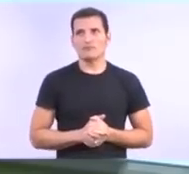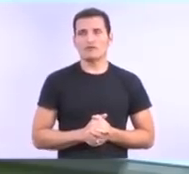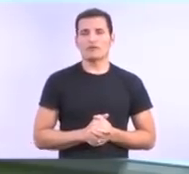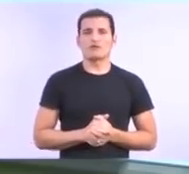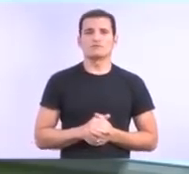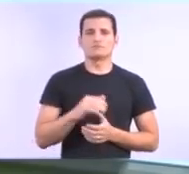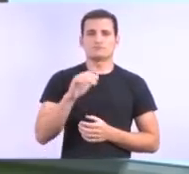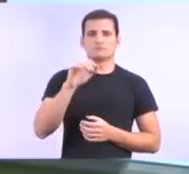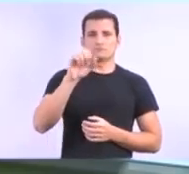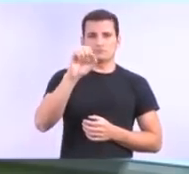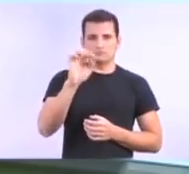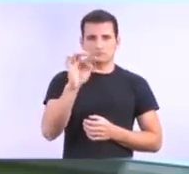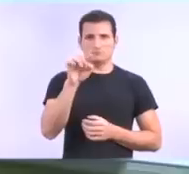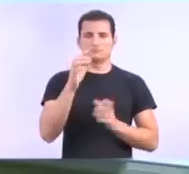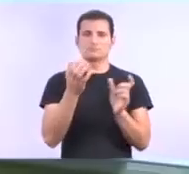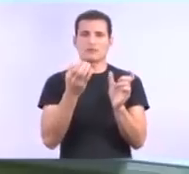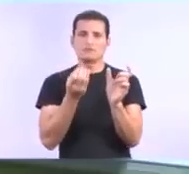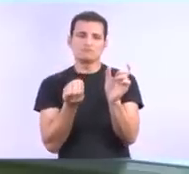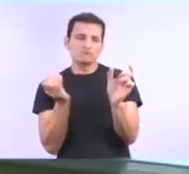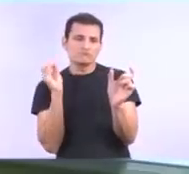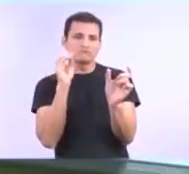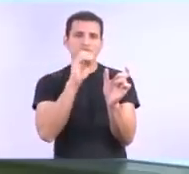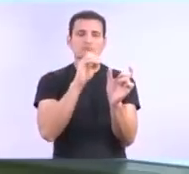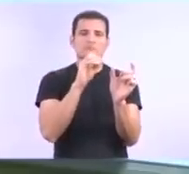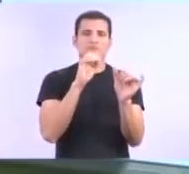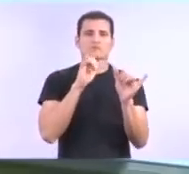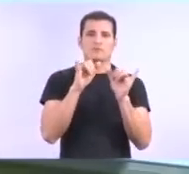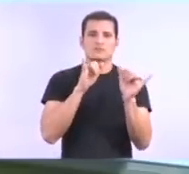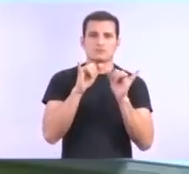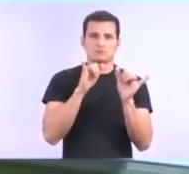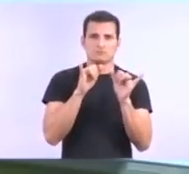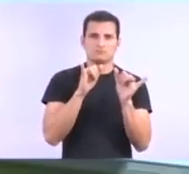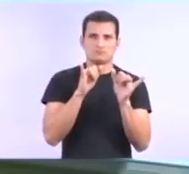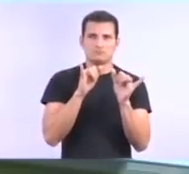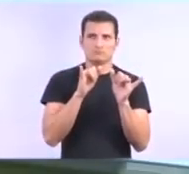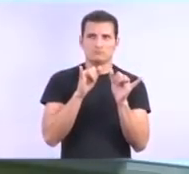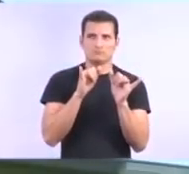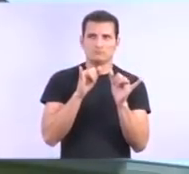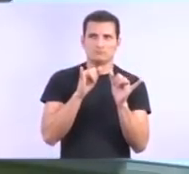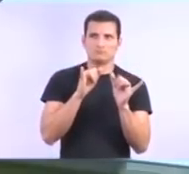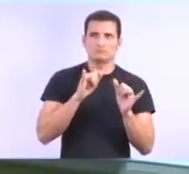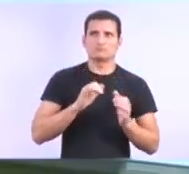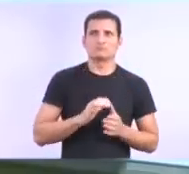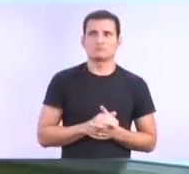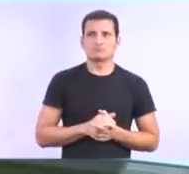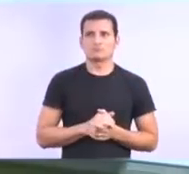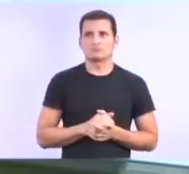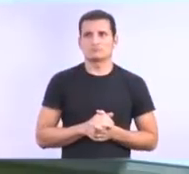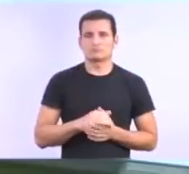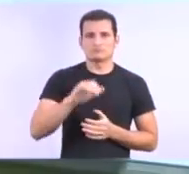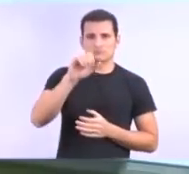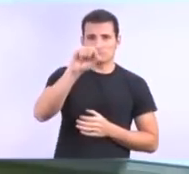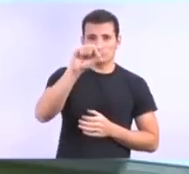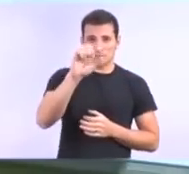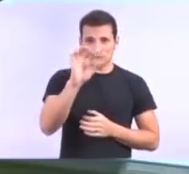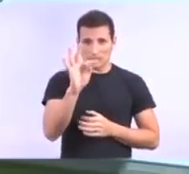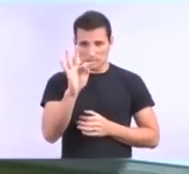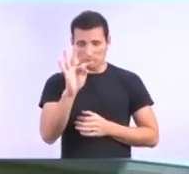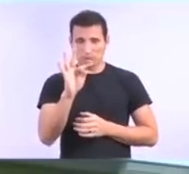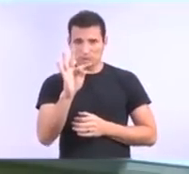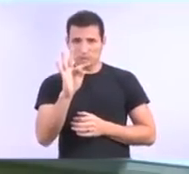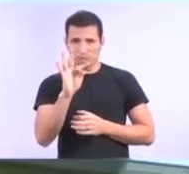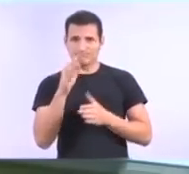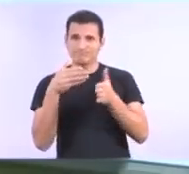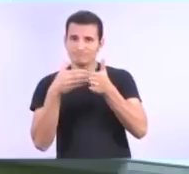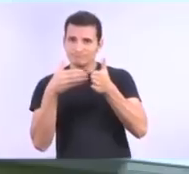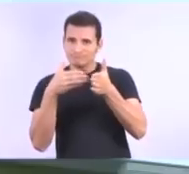quer passar essa informação para o atributo, você quer atribuir um valor para o atributo. Aí eu, como guarda-costas, para aí, me